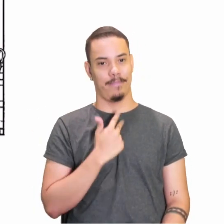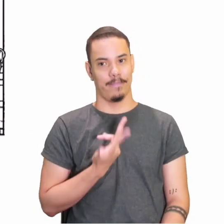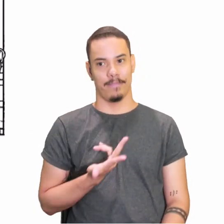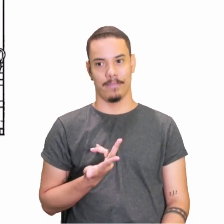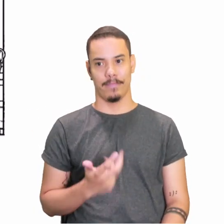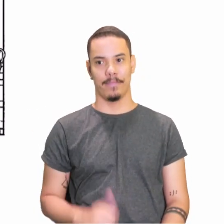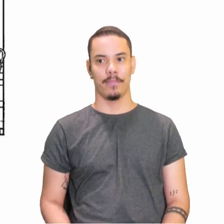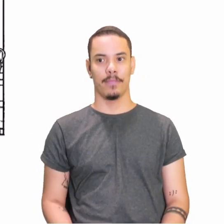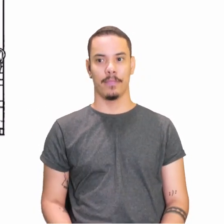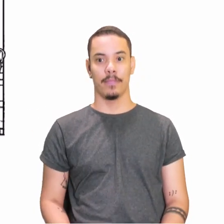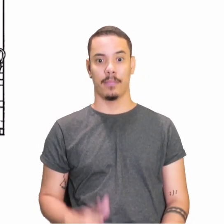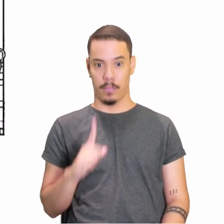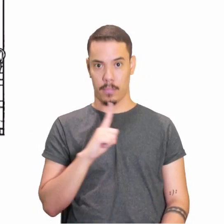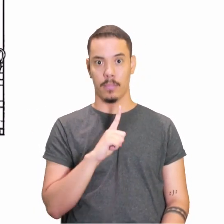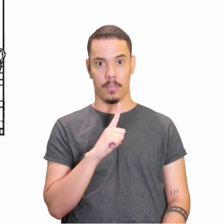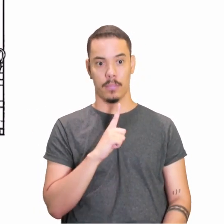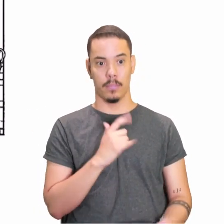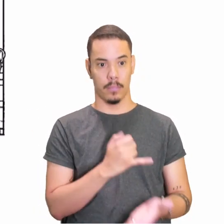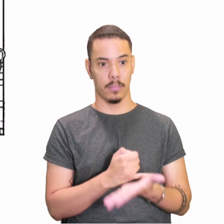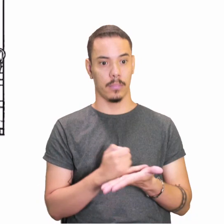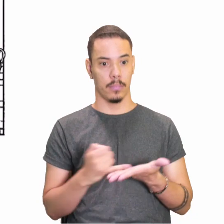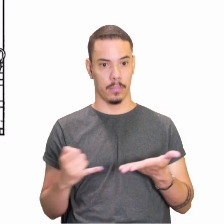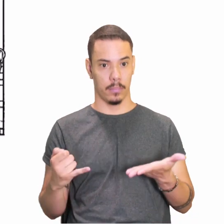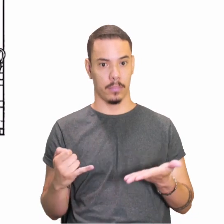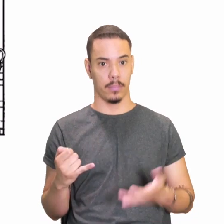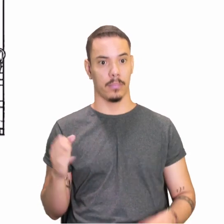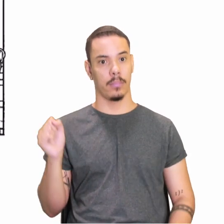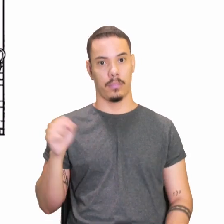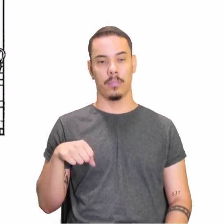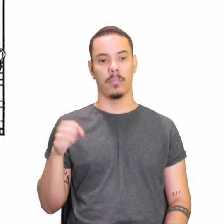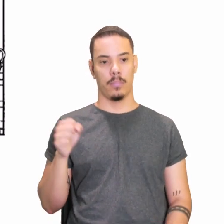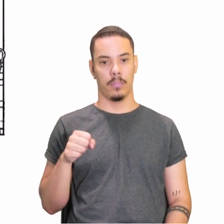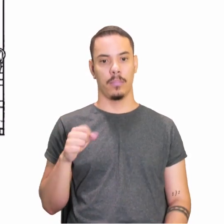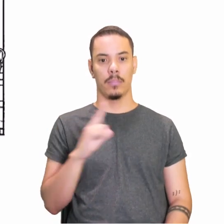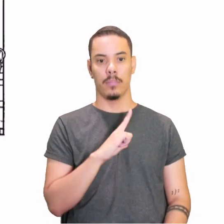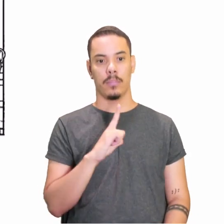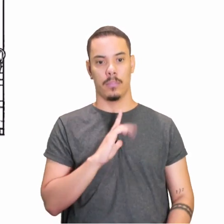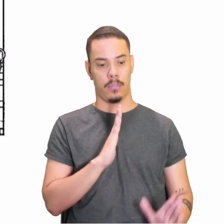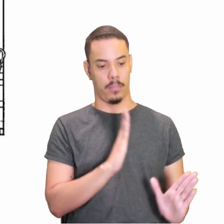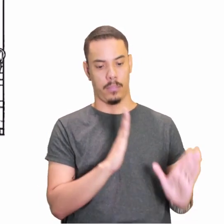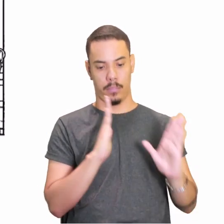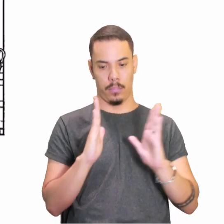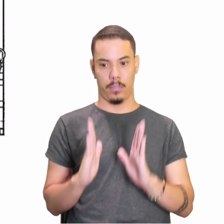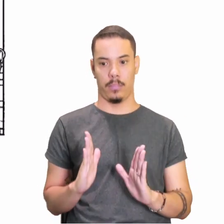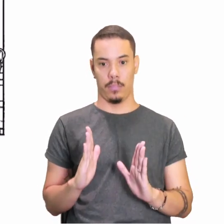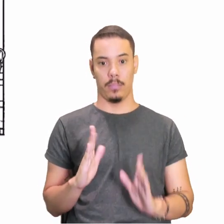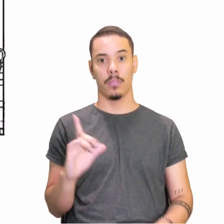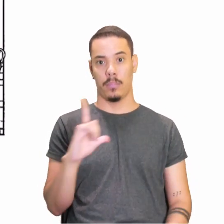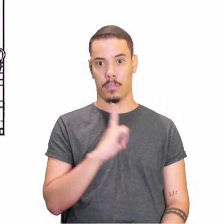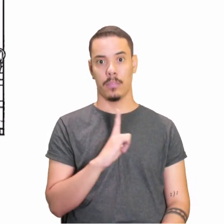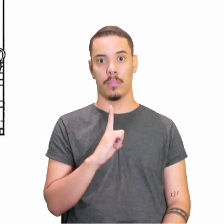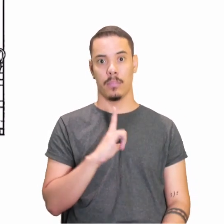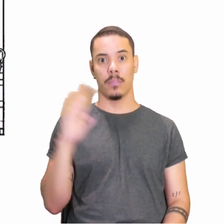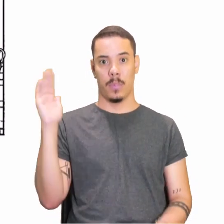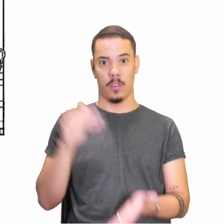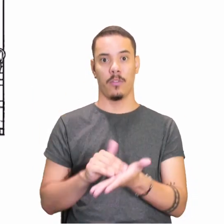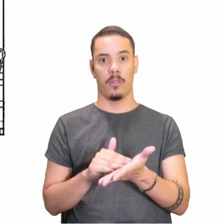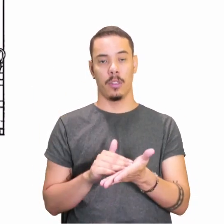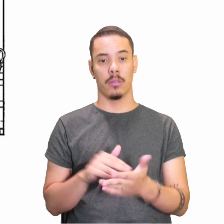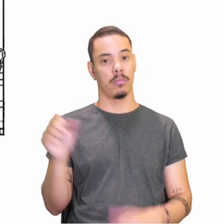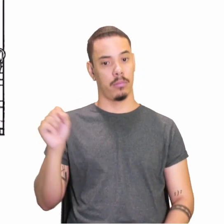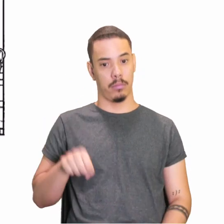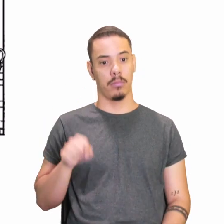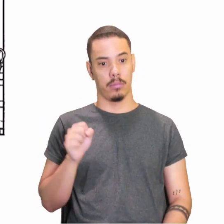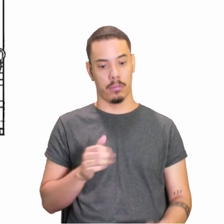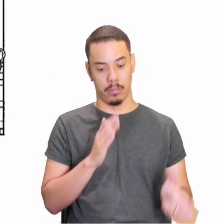Bom, teve um início? Sim. Teve um meio? Teve. Teve um fim? Sim,